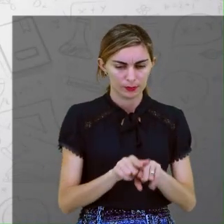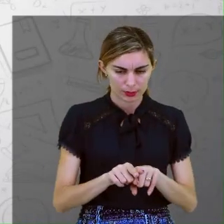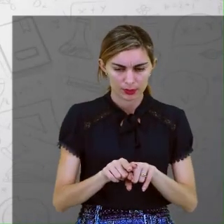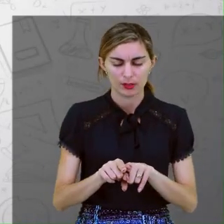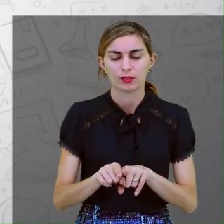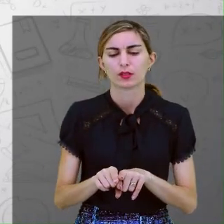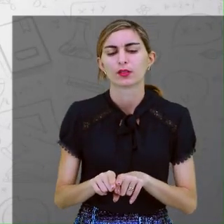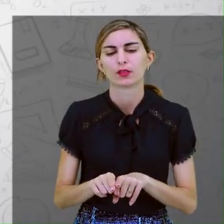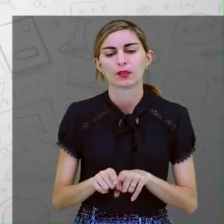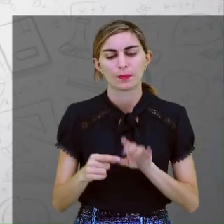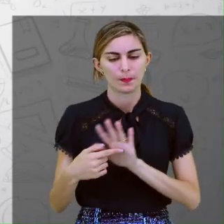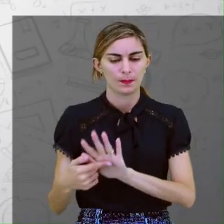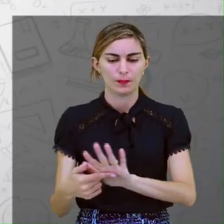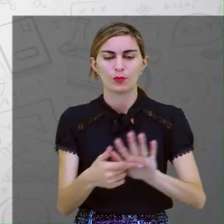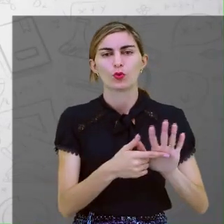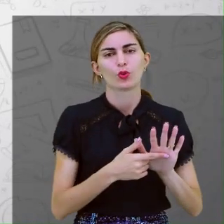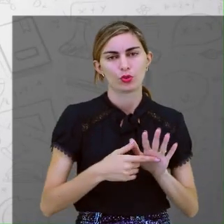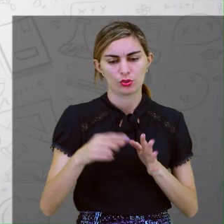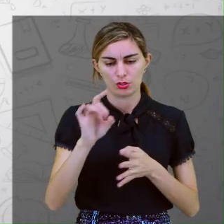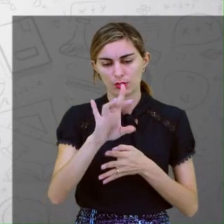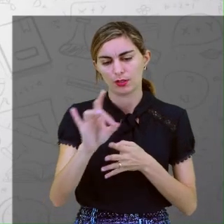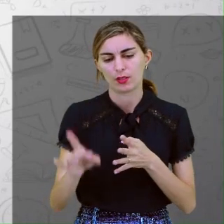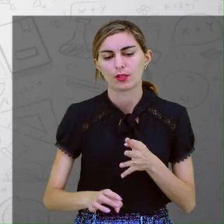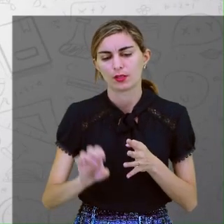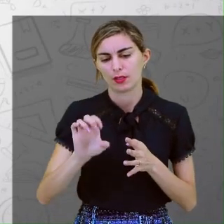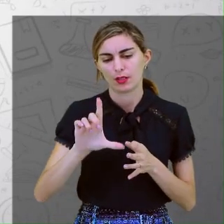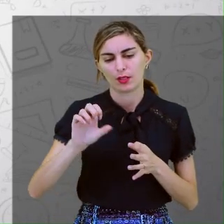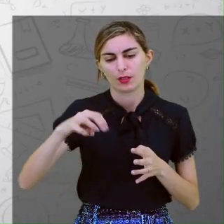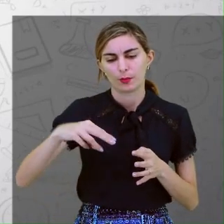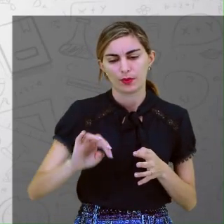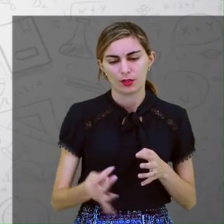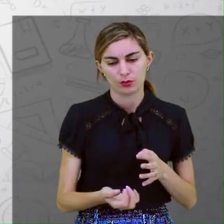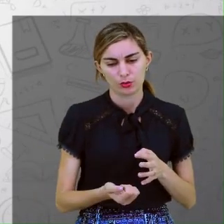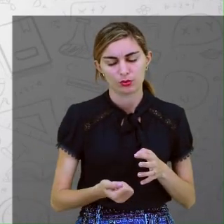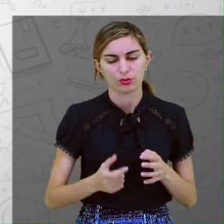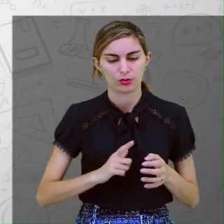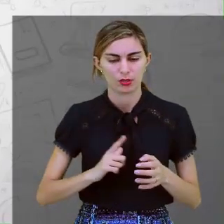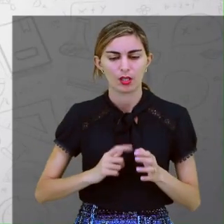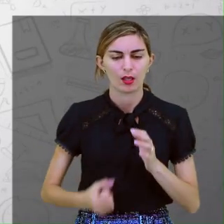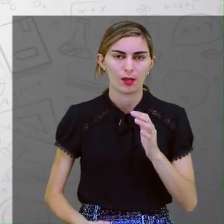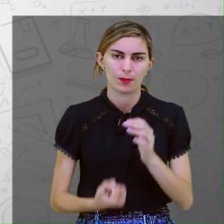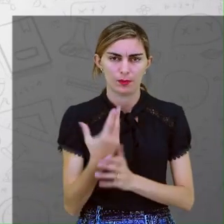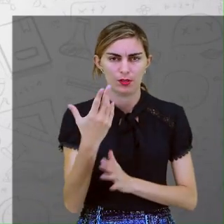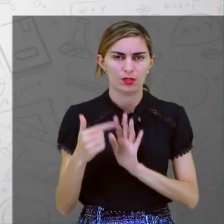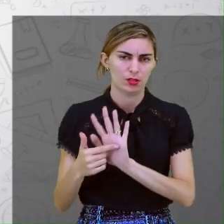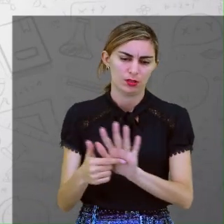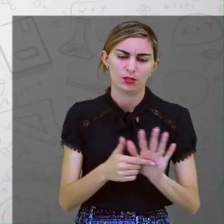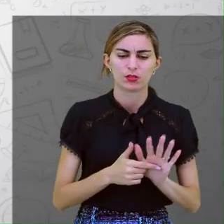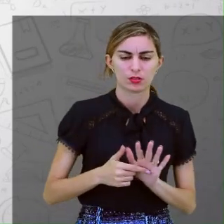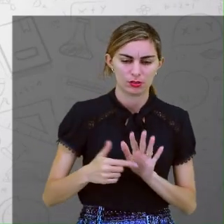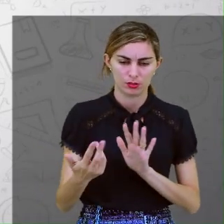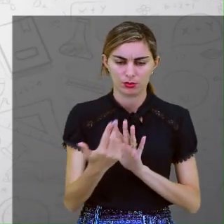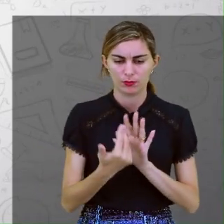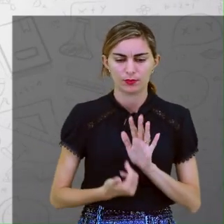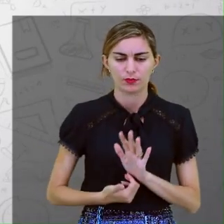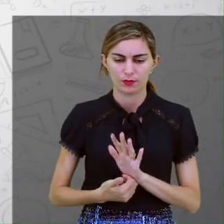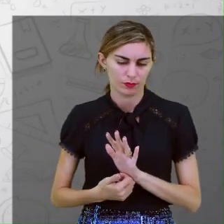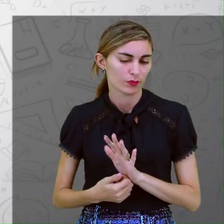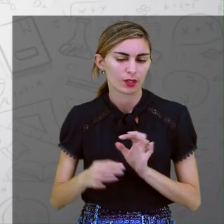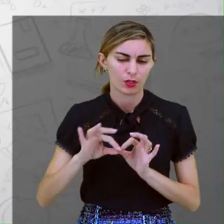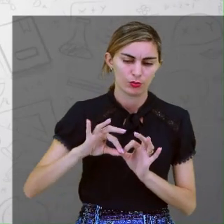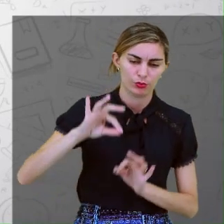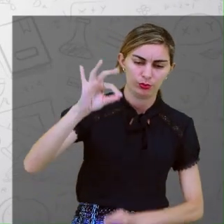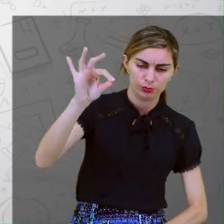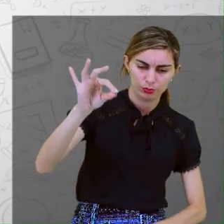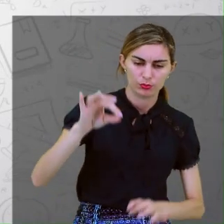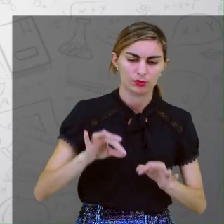ser destacados cada um desses elementos que não, porventura, tenham aparecido na planta baixa. Então, a altura